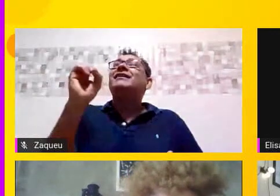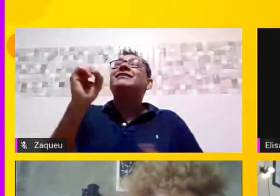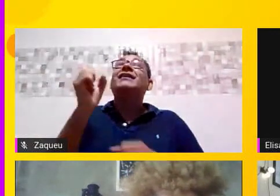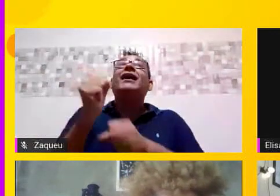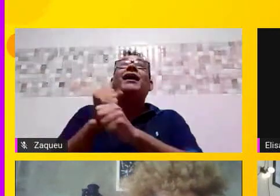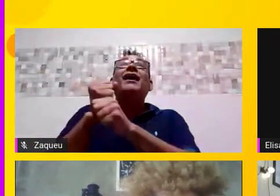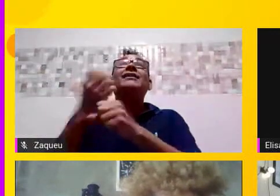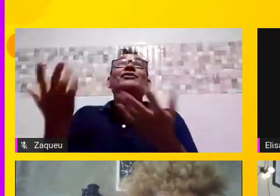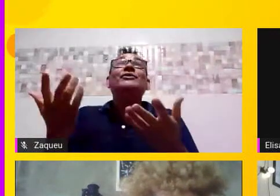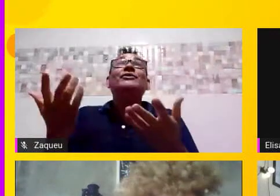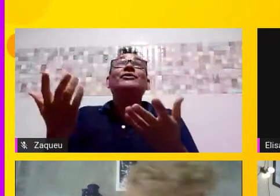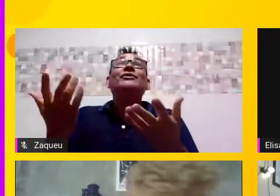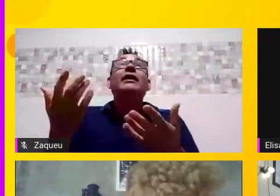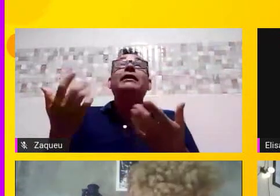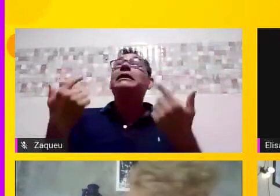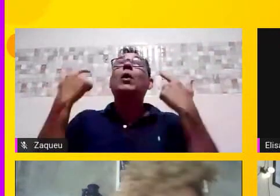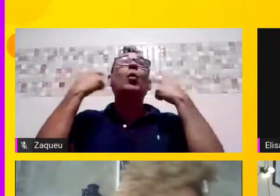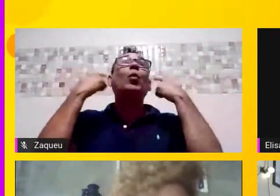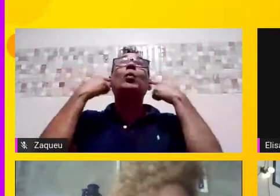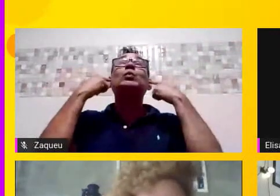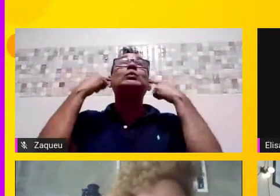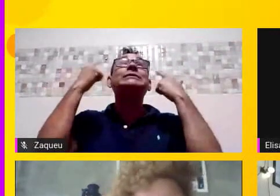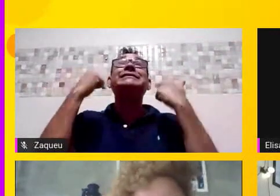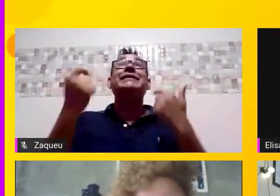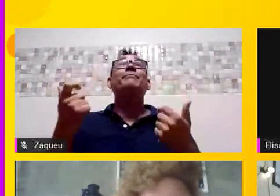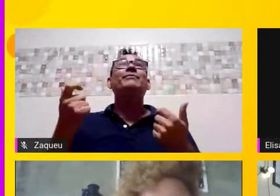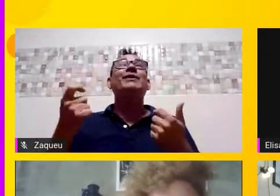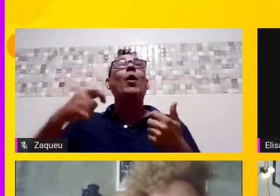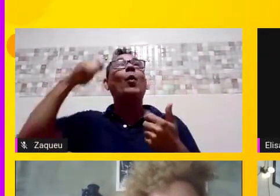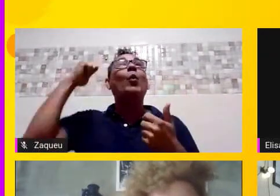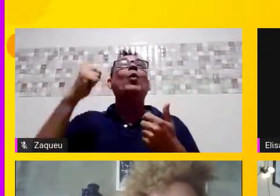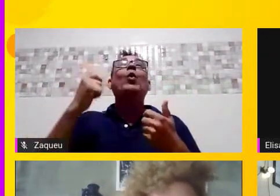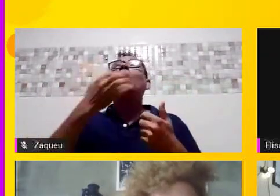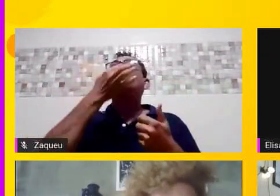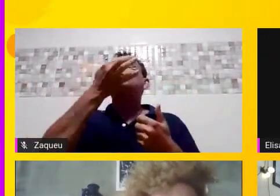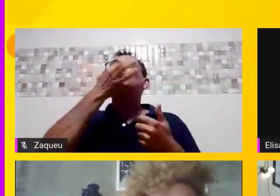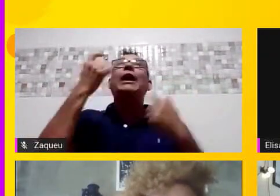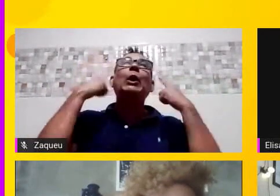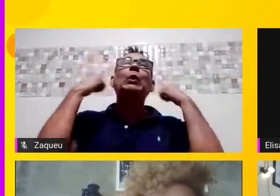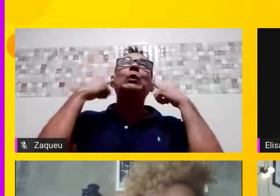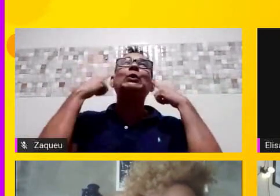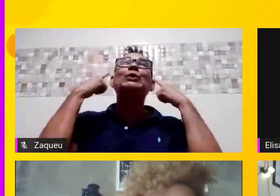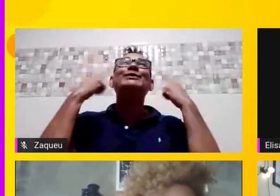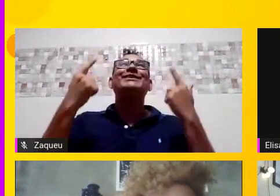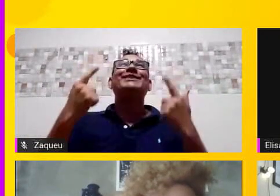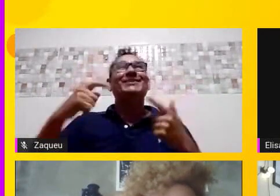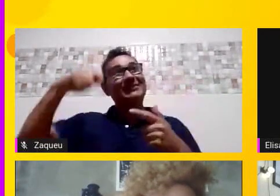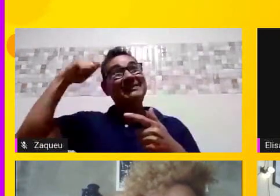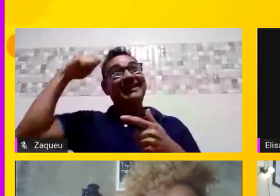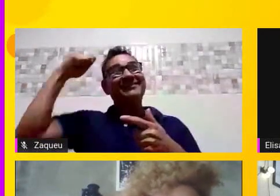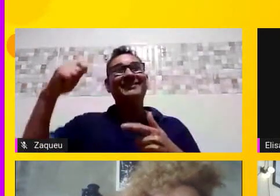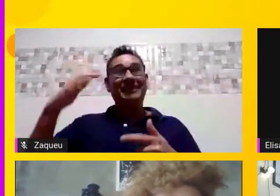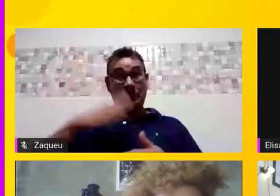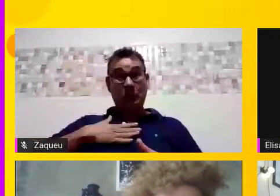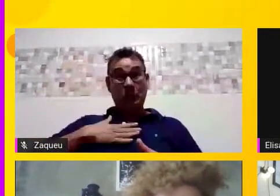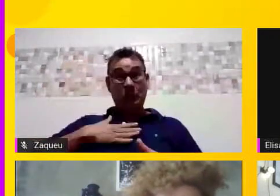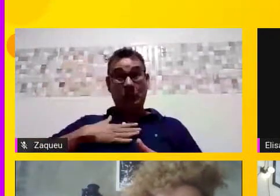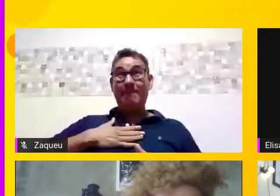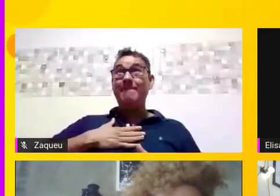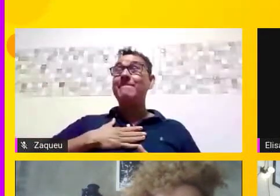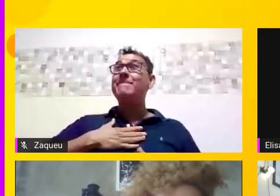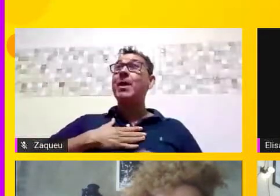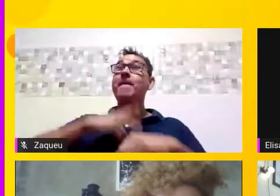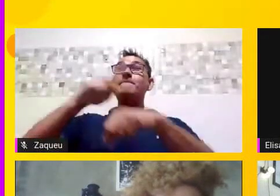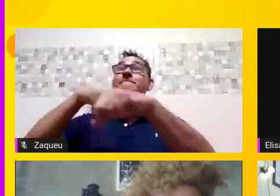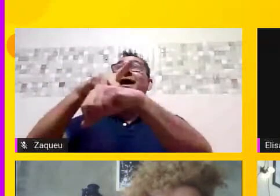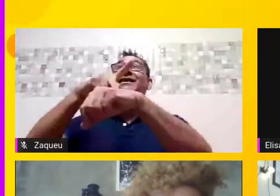som do meu cabelo no meu cinema do meu país. Isso foi uma. Eu não consigo lembrar disso